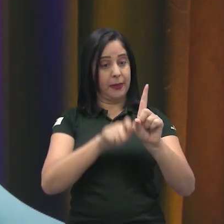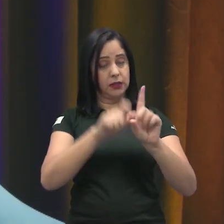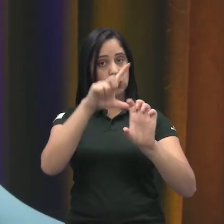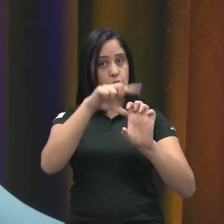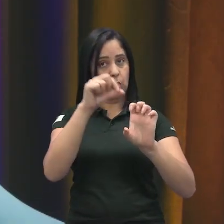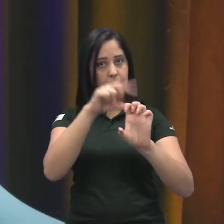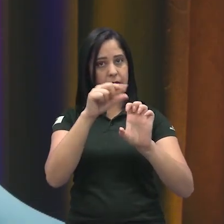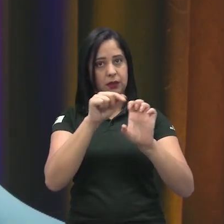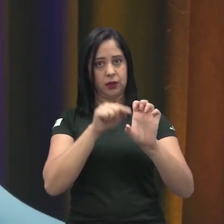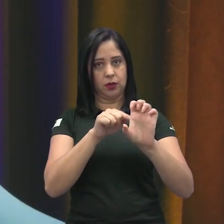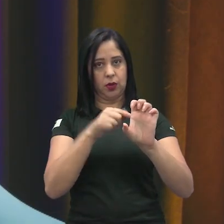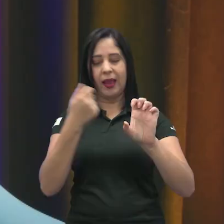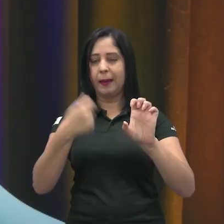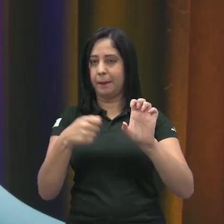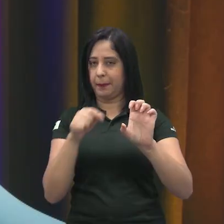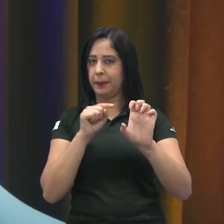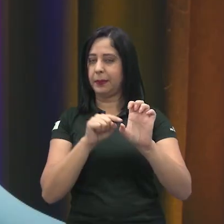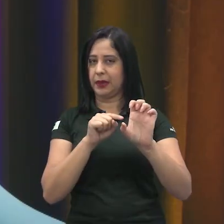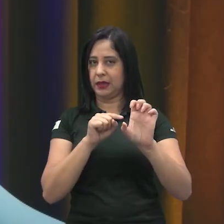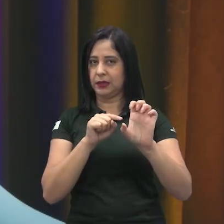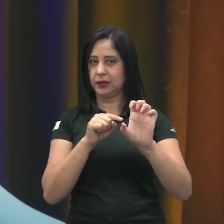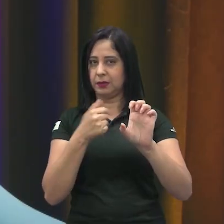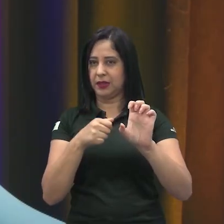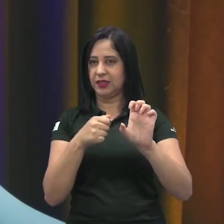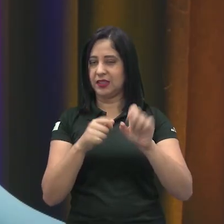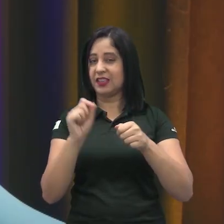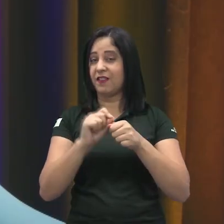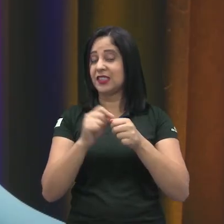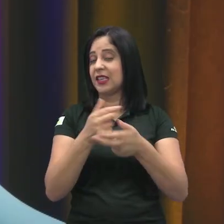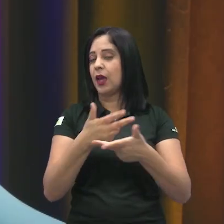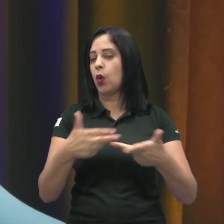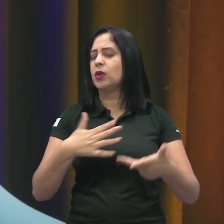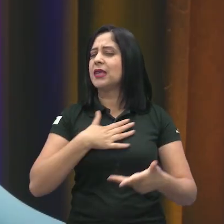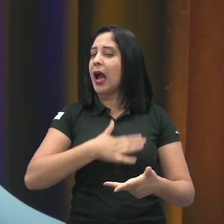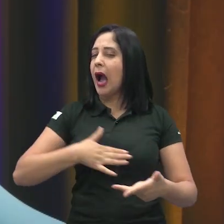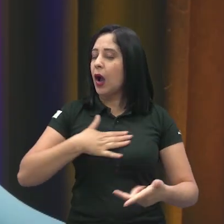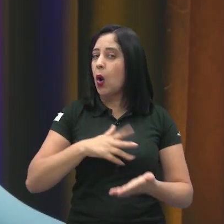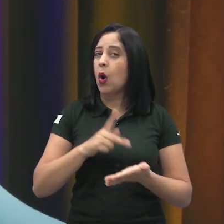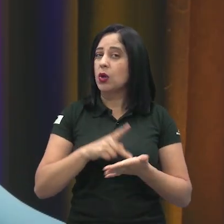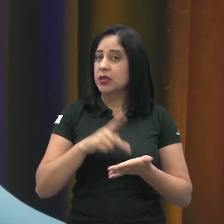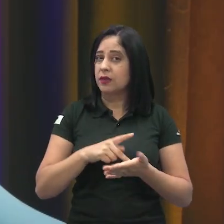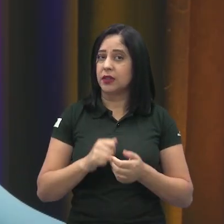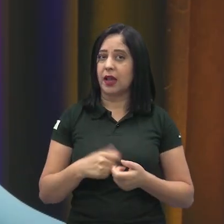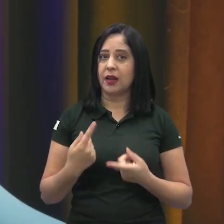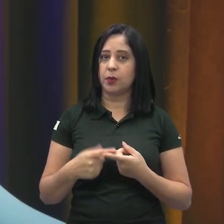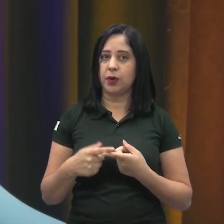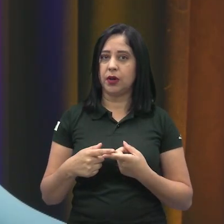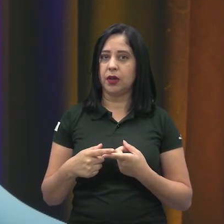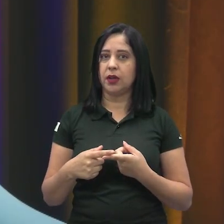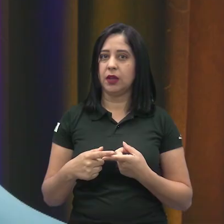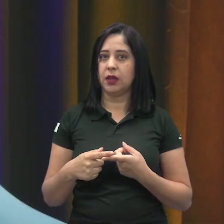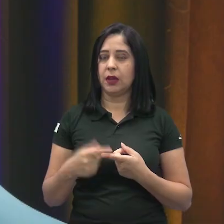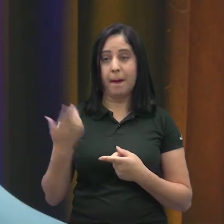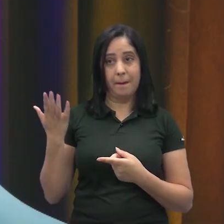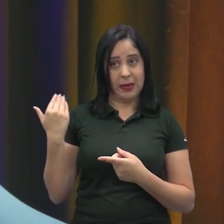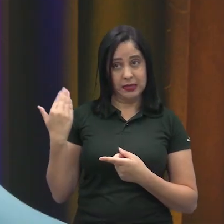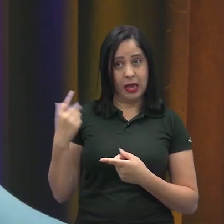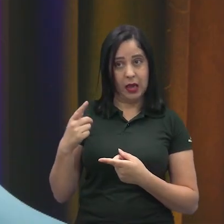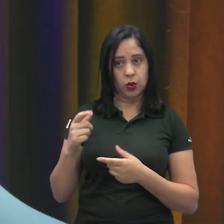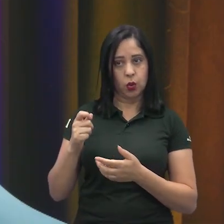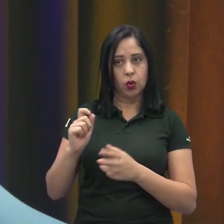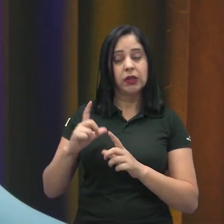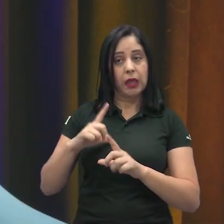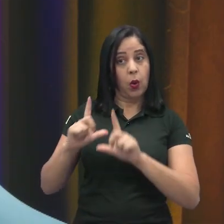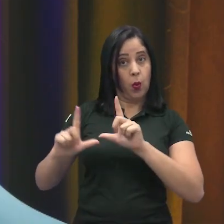de aquilo estar dando dinheiro, ele precisa fazer algo que ele gosta de fazer? Porque a gente teve um primeiro programa que a gente falou, você pode até voltar